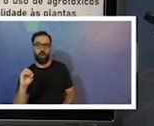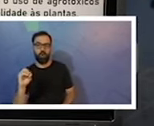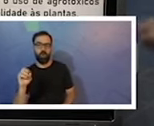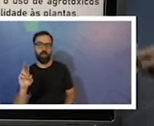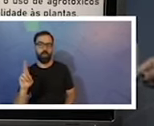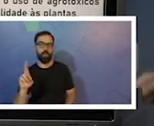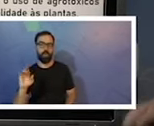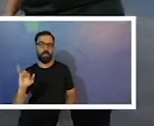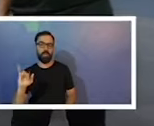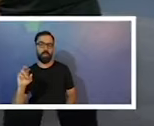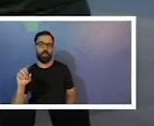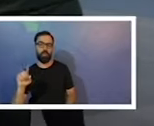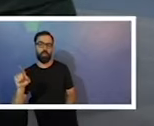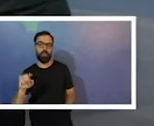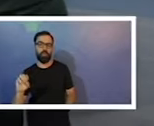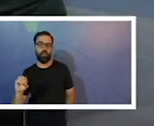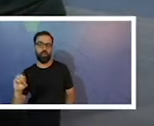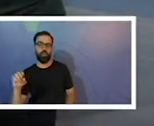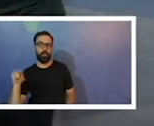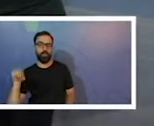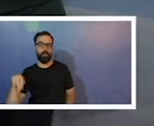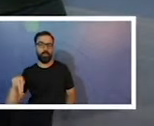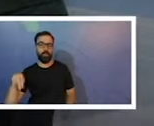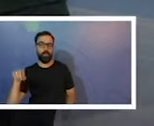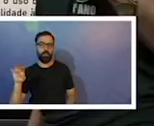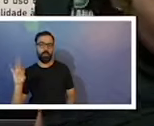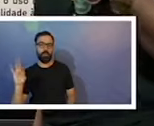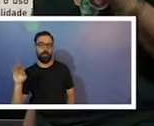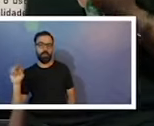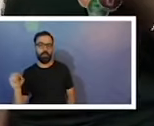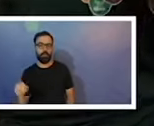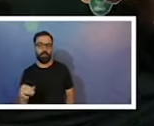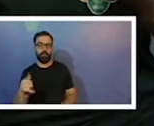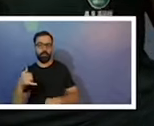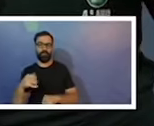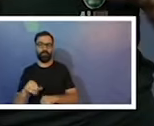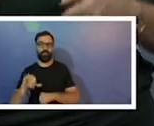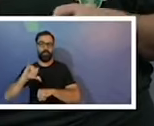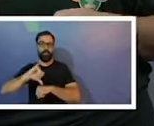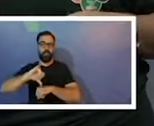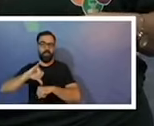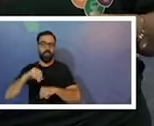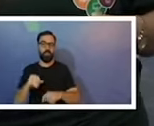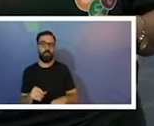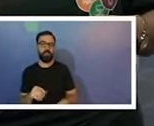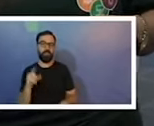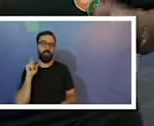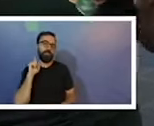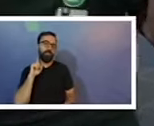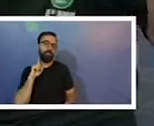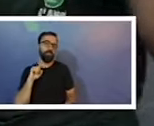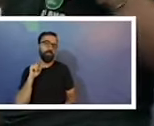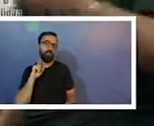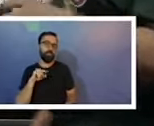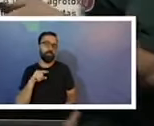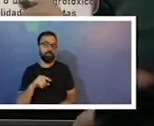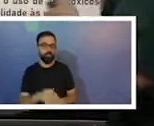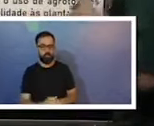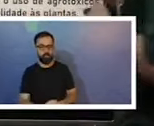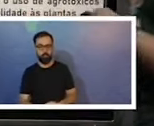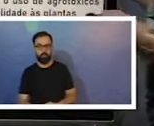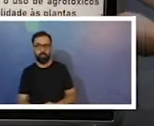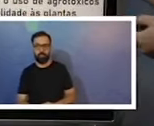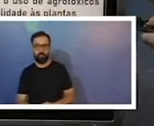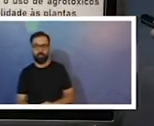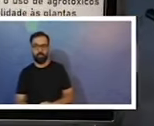Belo Horizonte é uma cidade importante. Ela é a capital de Minas Gerais. Então vamos